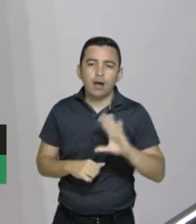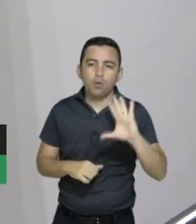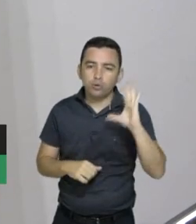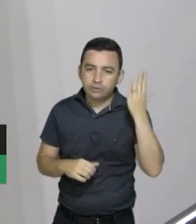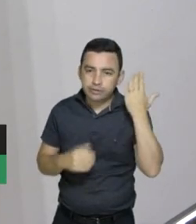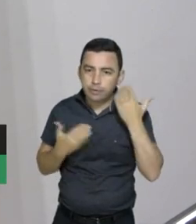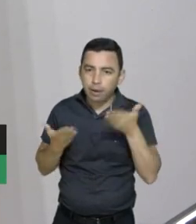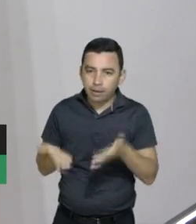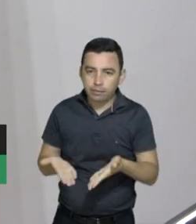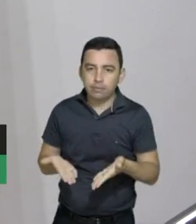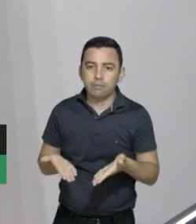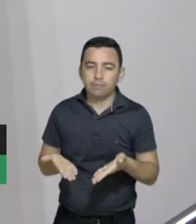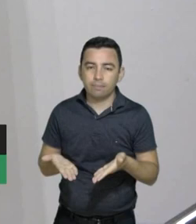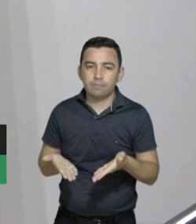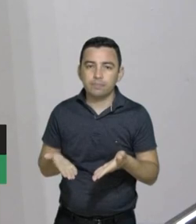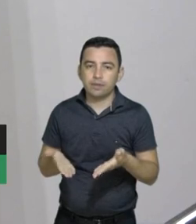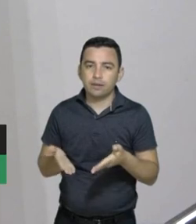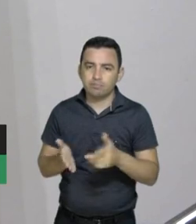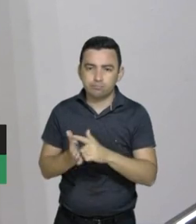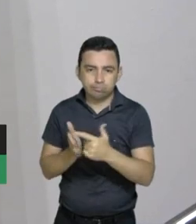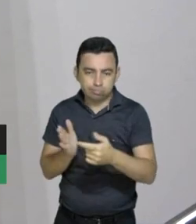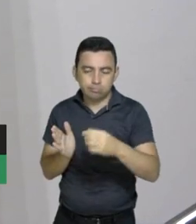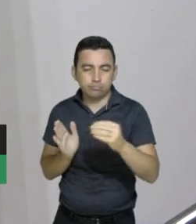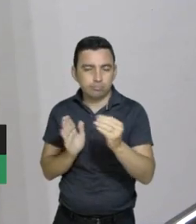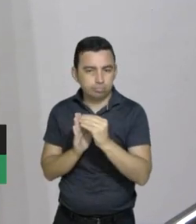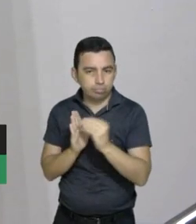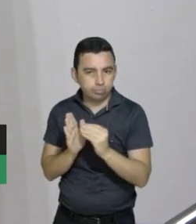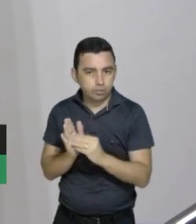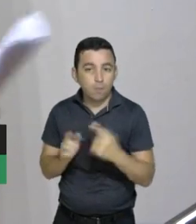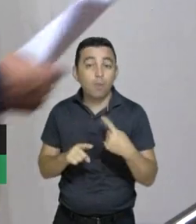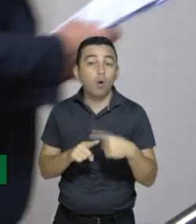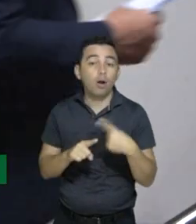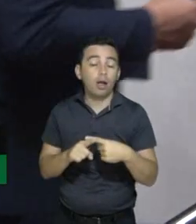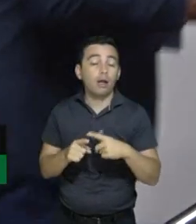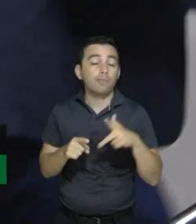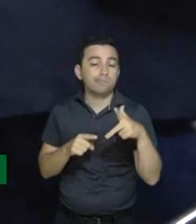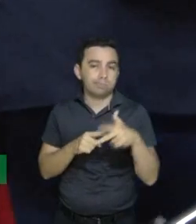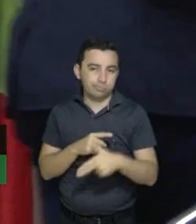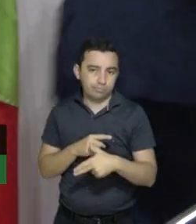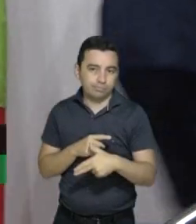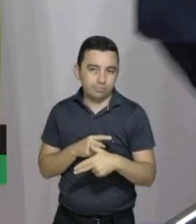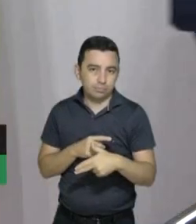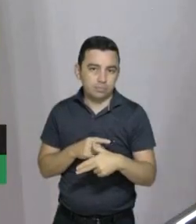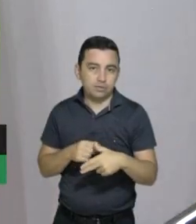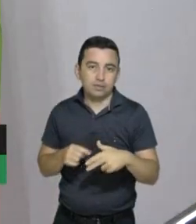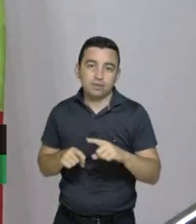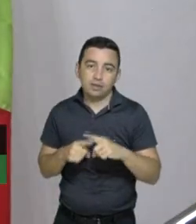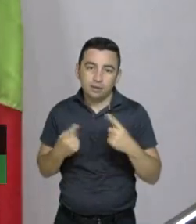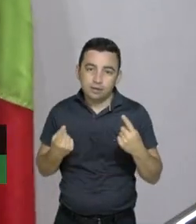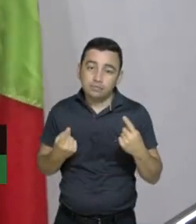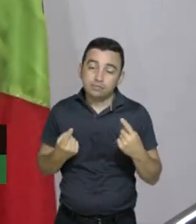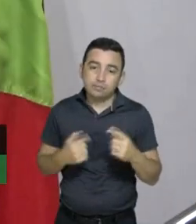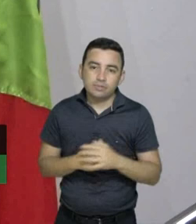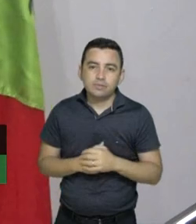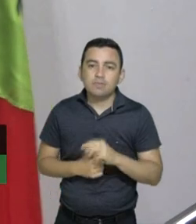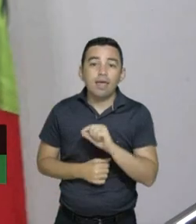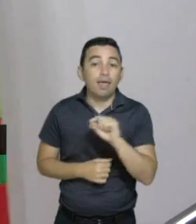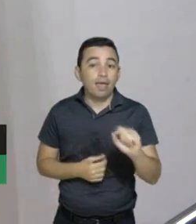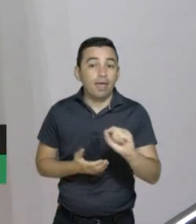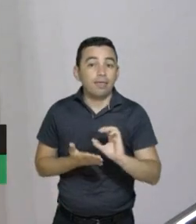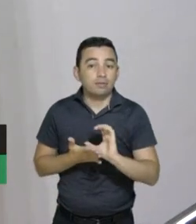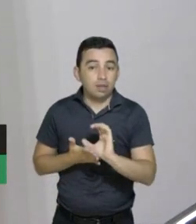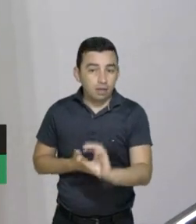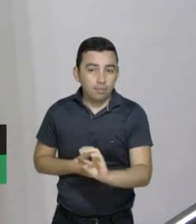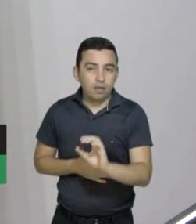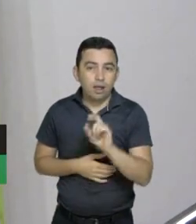na imprensa na matéria porque foi cortado Então acho que é isso quem recebe tem que